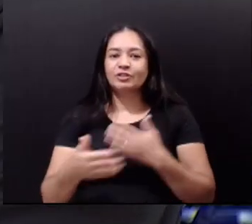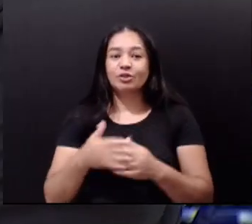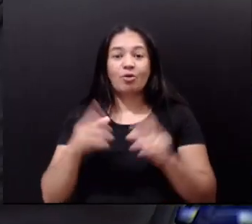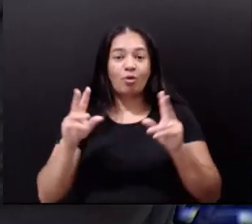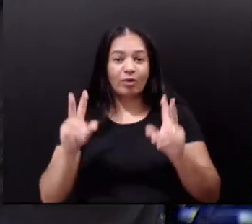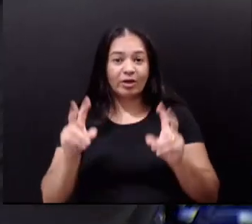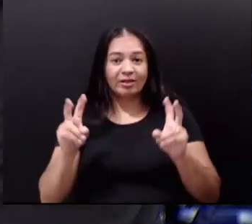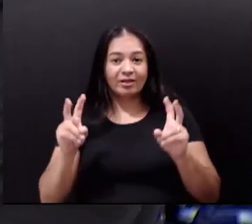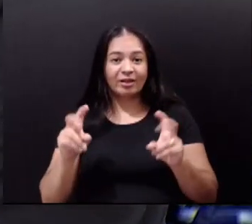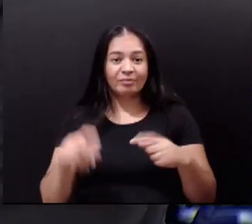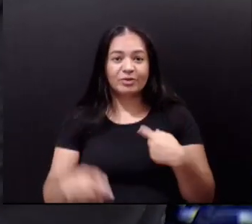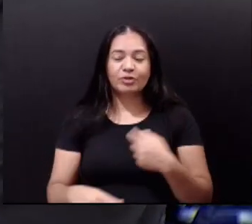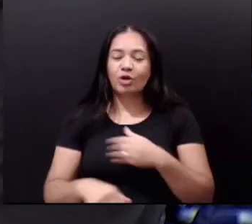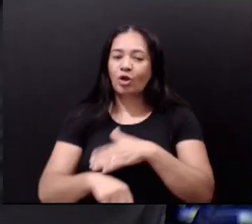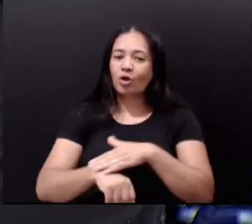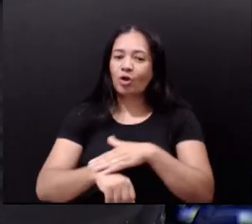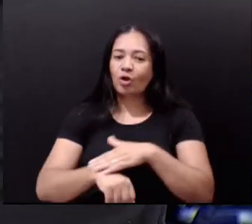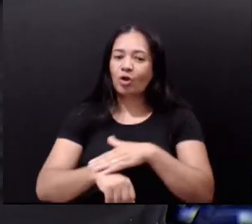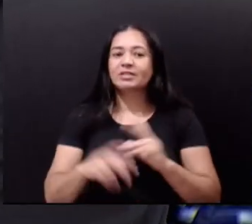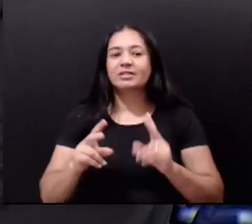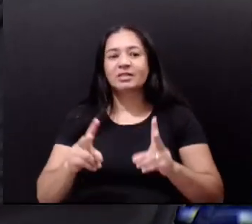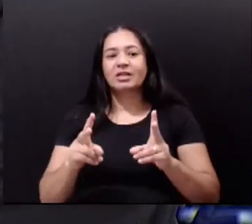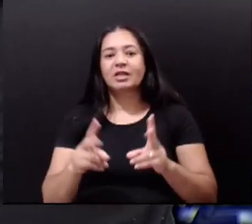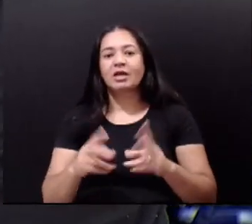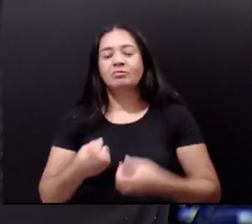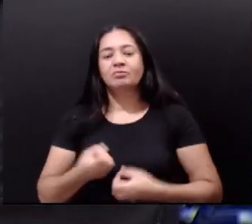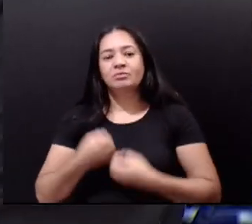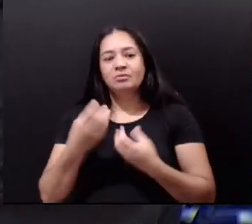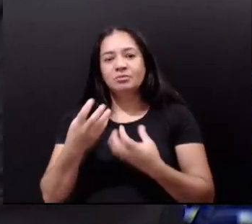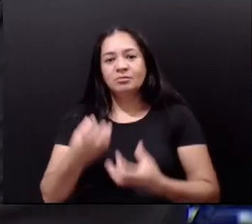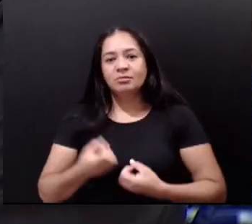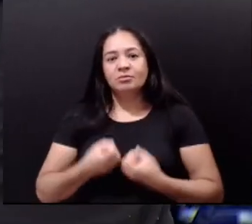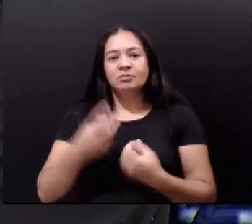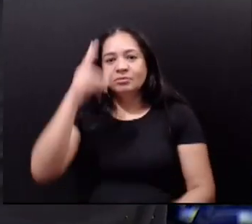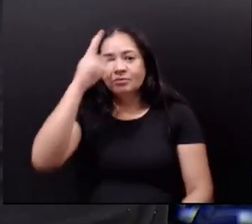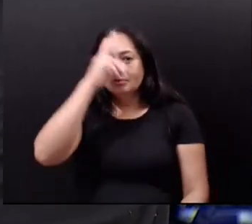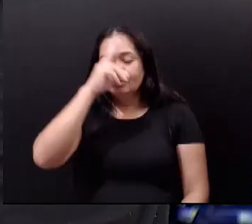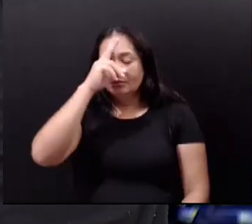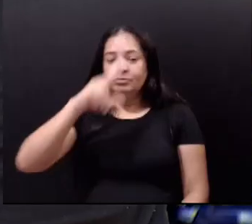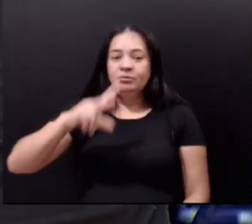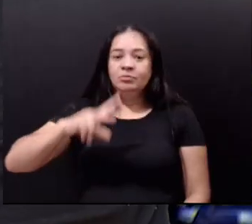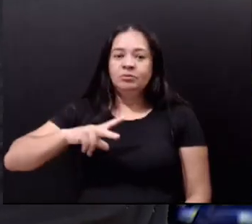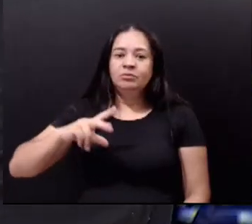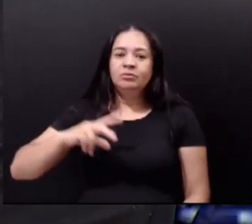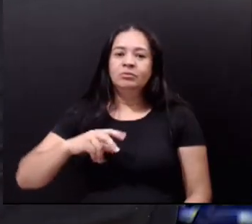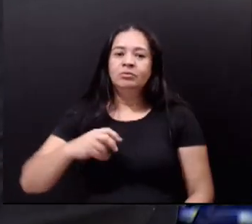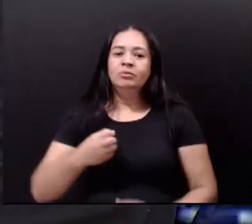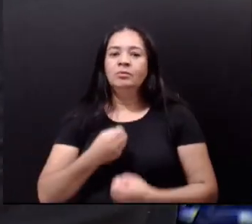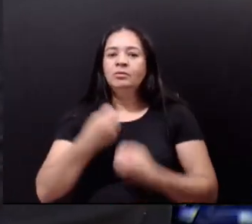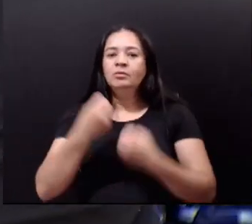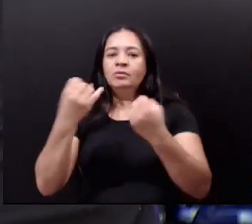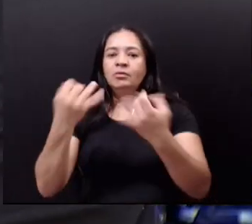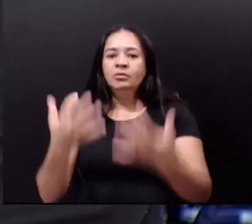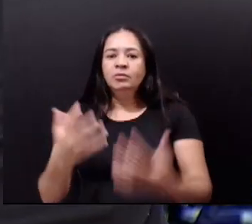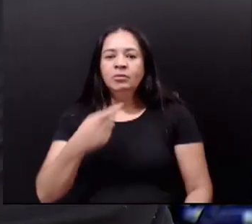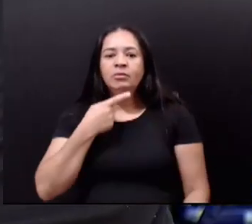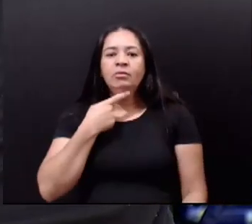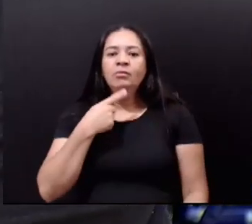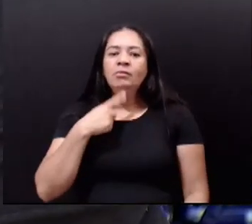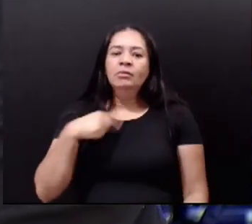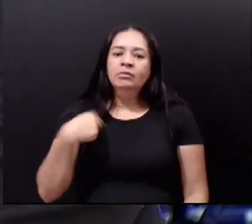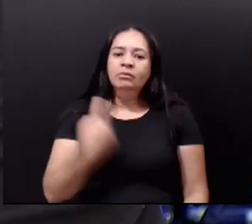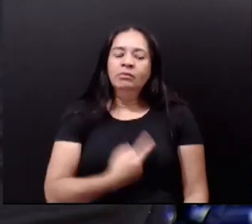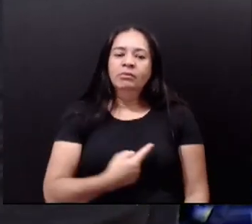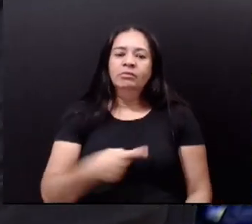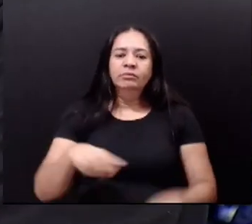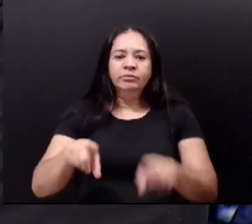conversando muito, contando nossas histórias pessoais, falando dos nossos desejos e abordando também os nossos